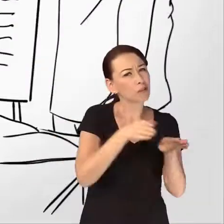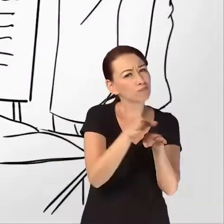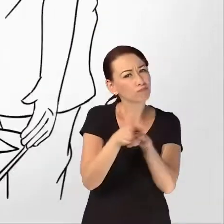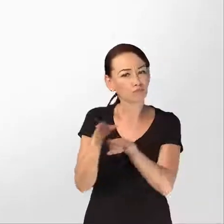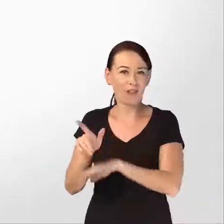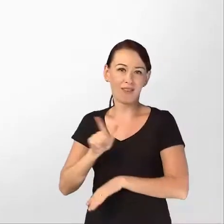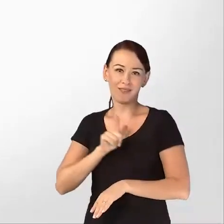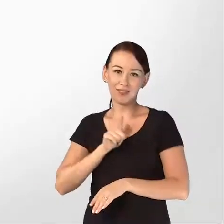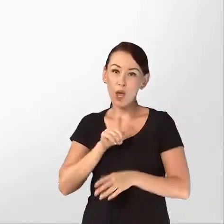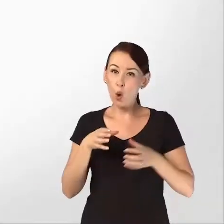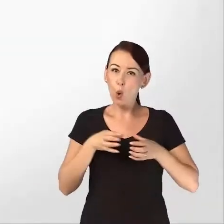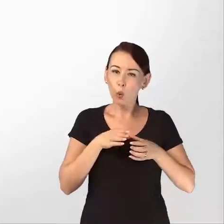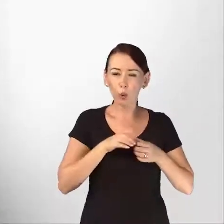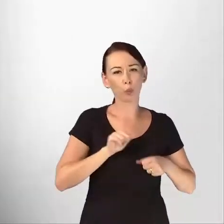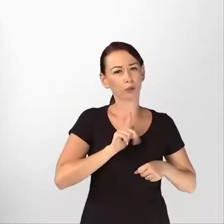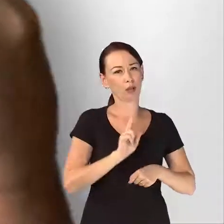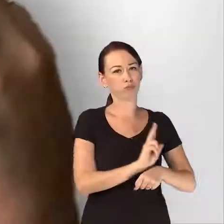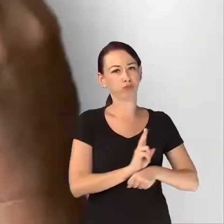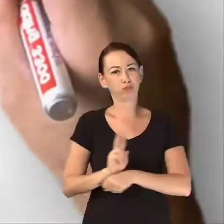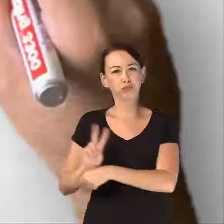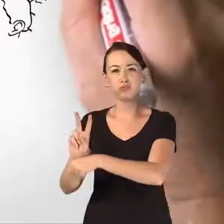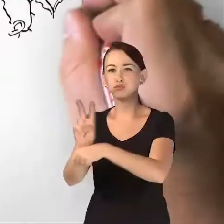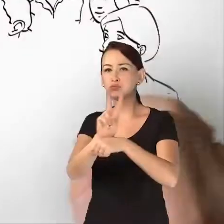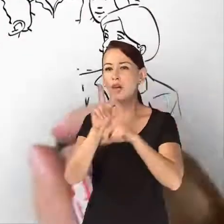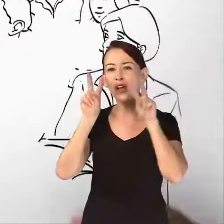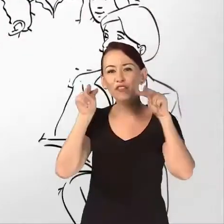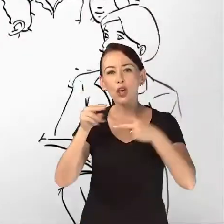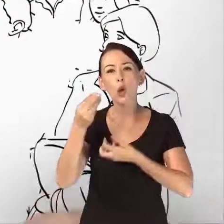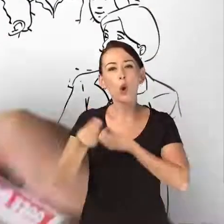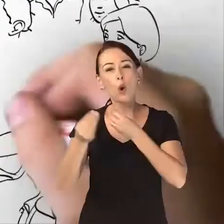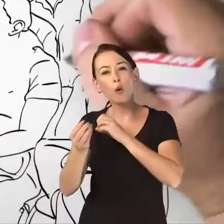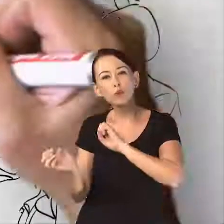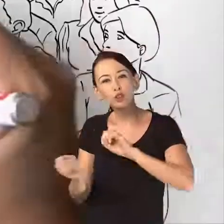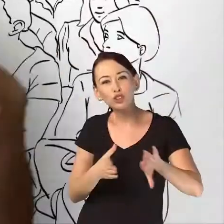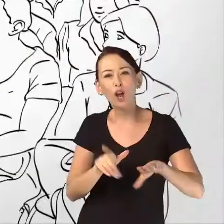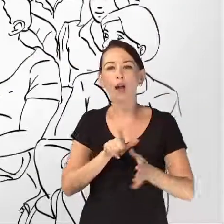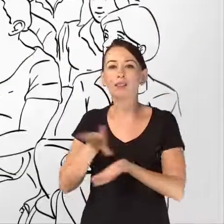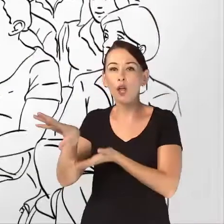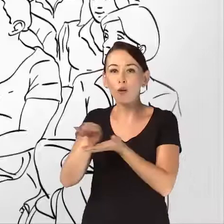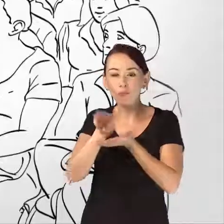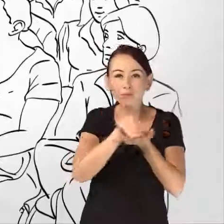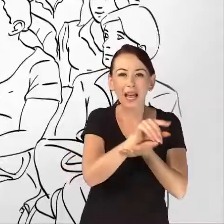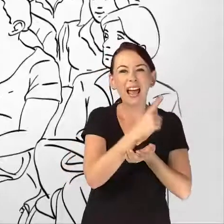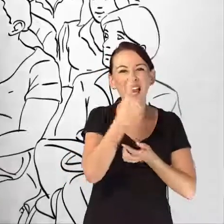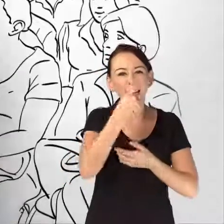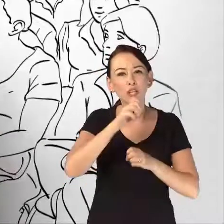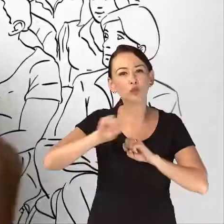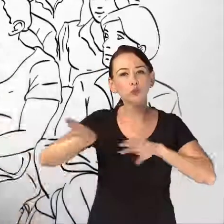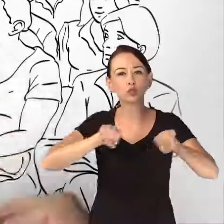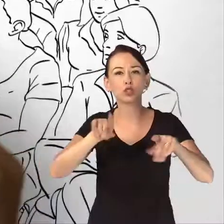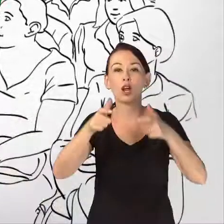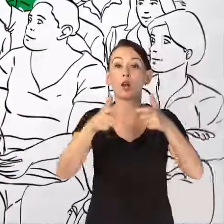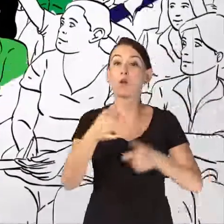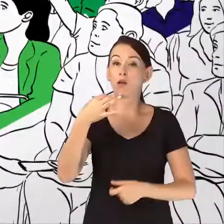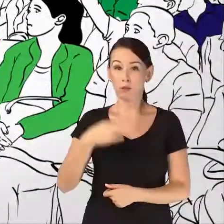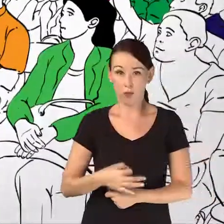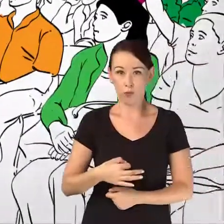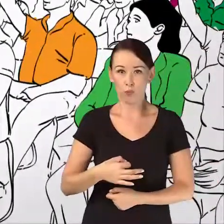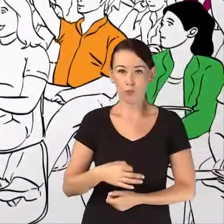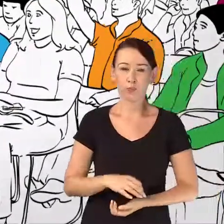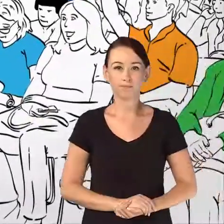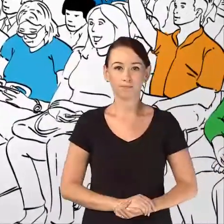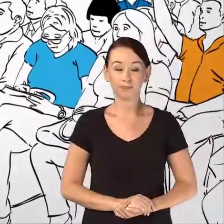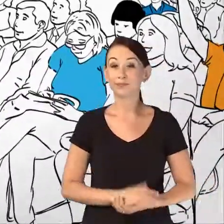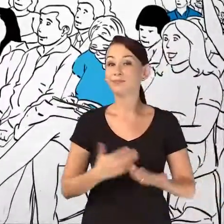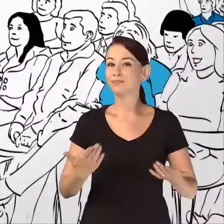de serviços e visitantes, e se dedica a monitorar as rotinas de descarte, coleta e destinação dos